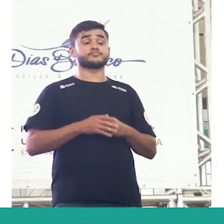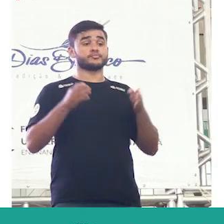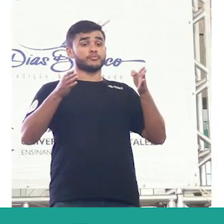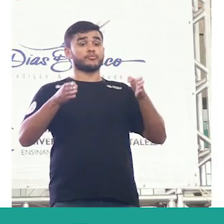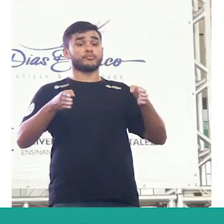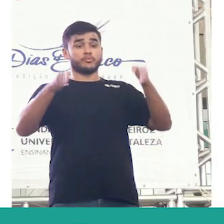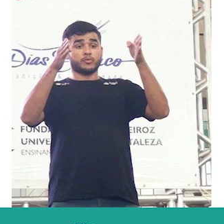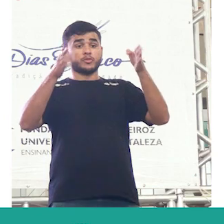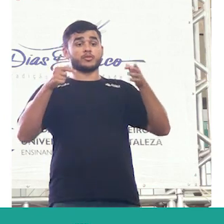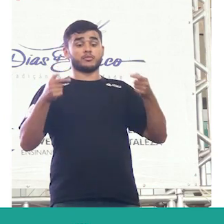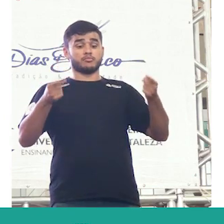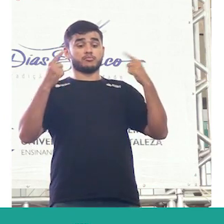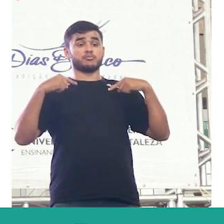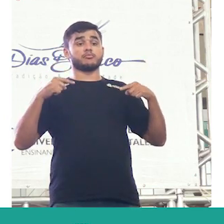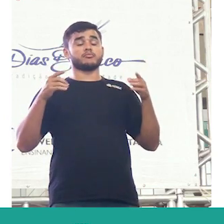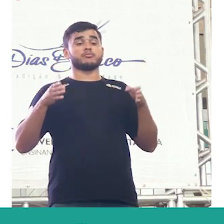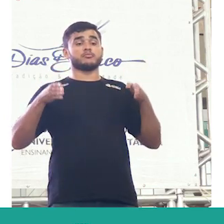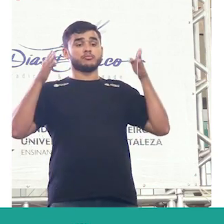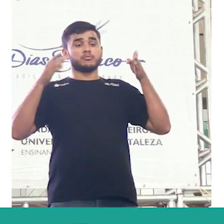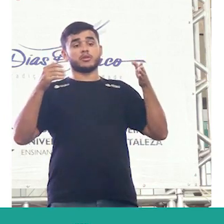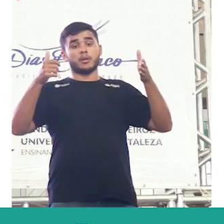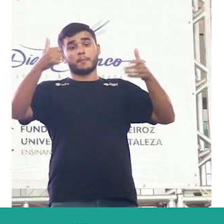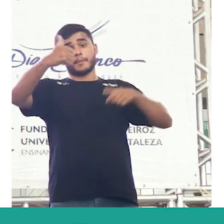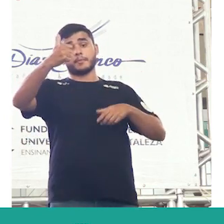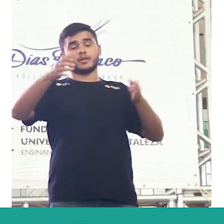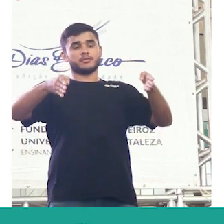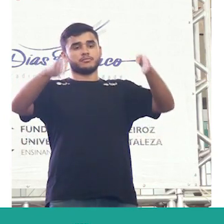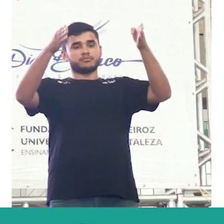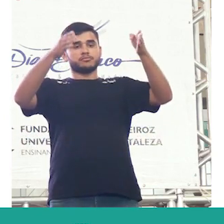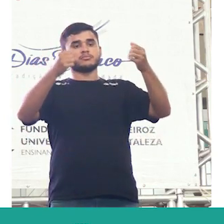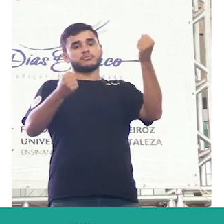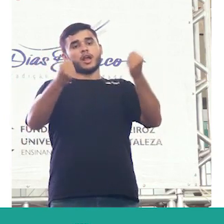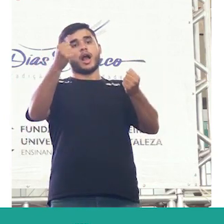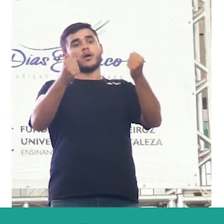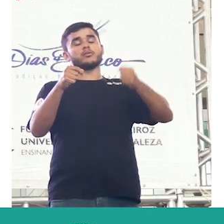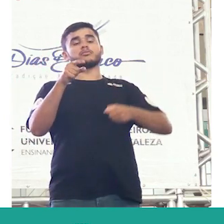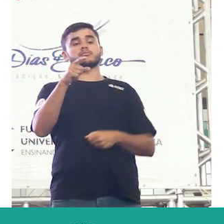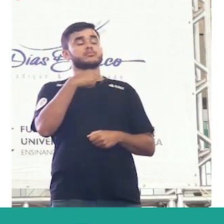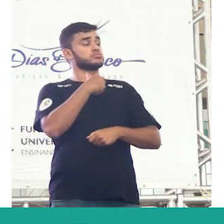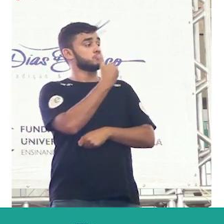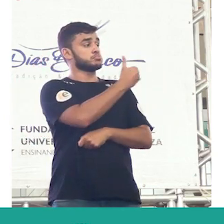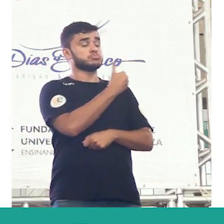de película no vidro dianteiro, no vidro da frente?